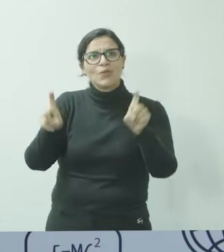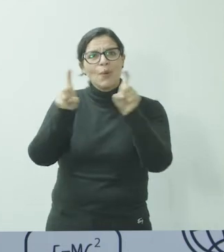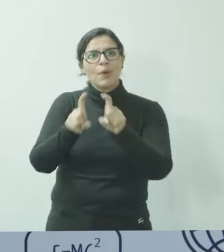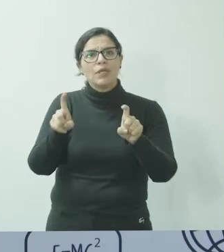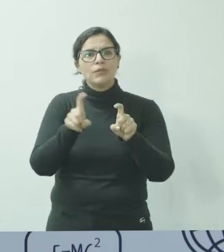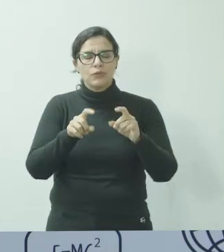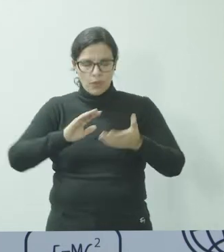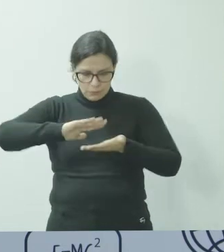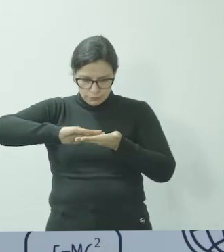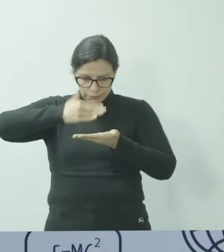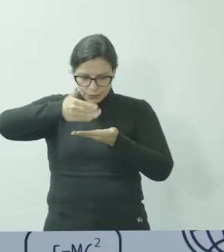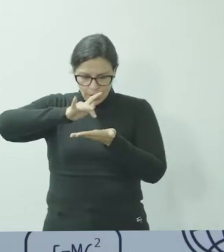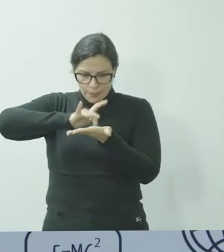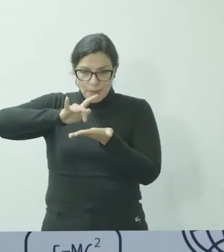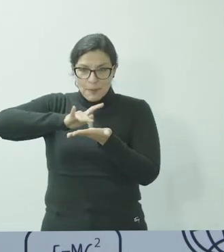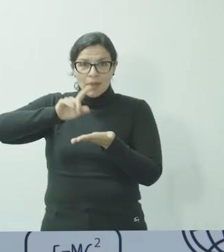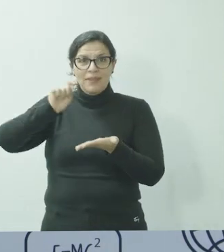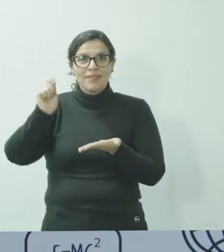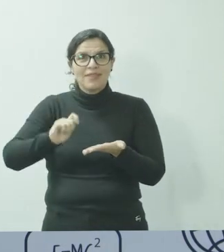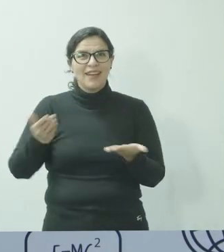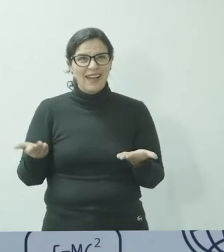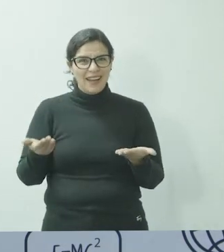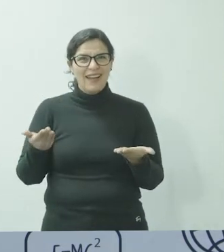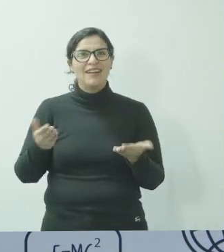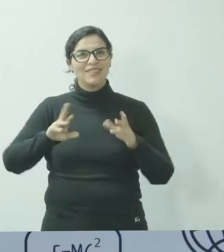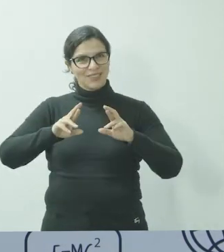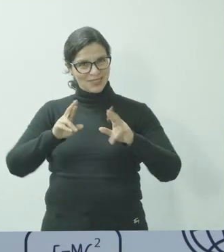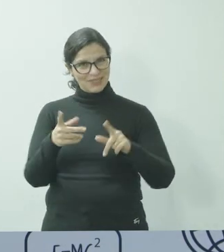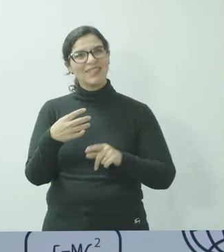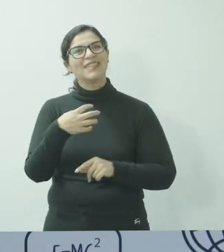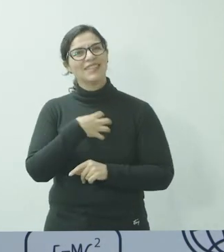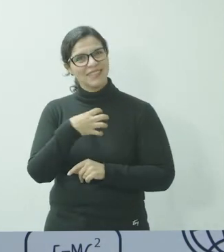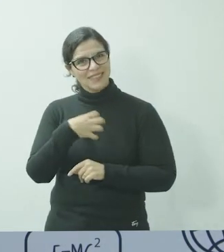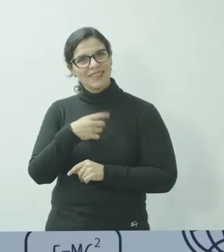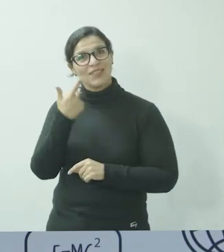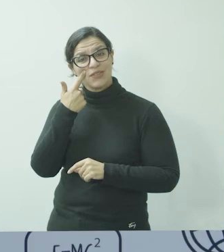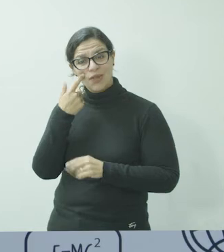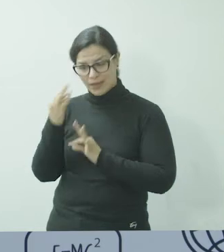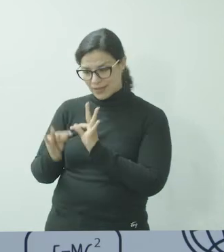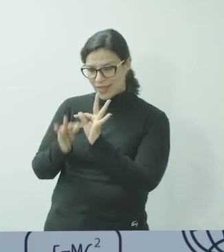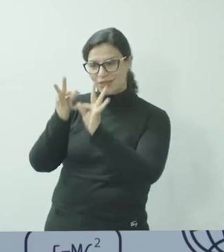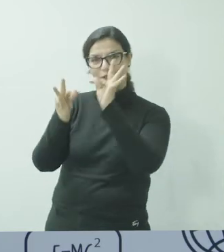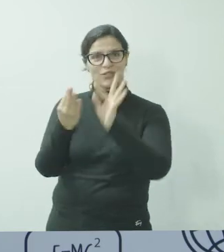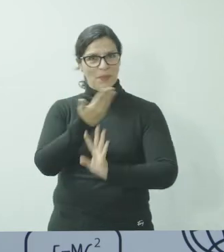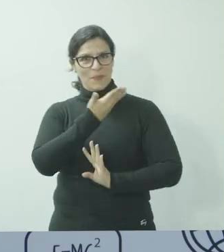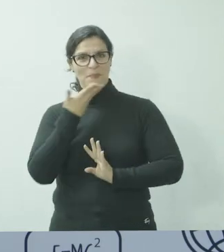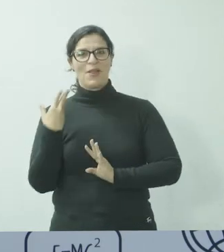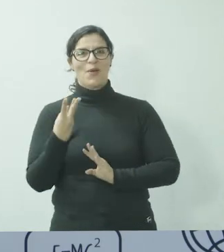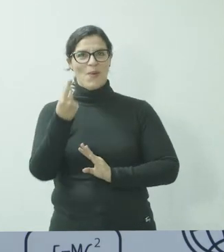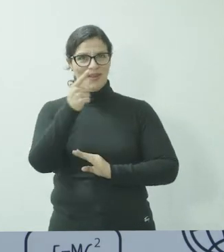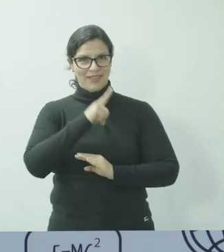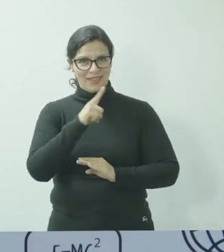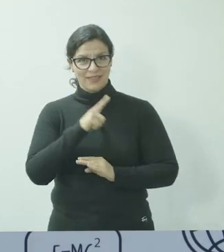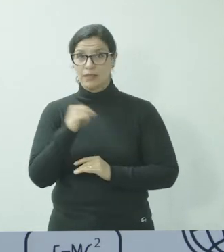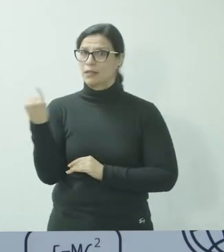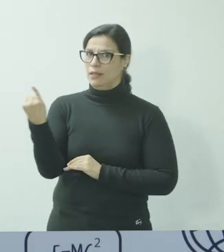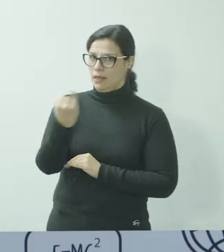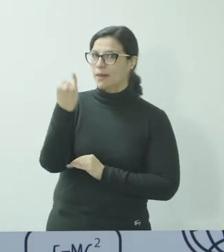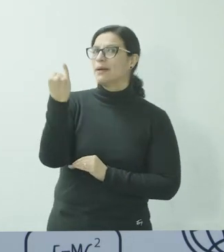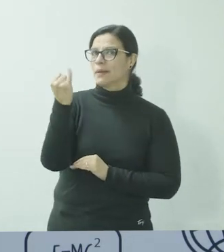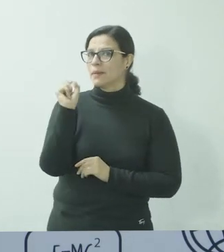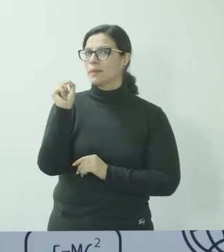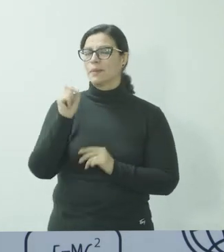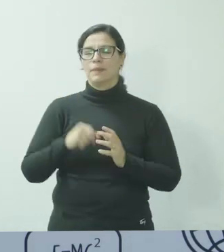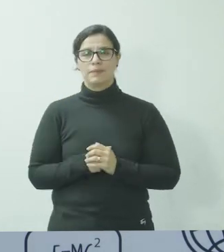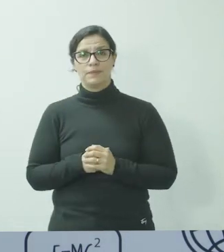palma da nossa mão então né bastante bastante avanço que aconteceu e é importante né